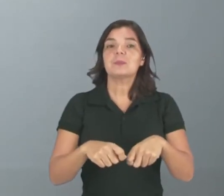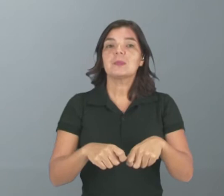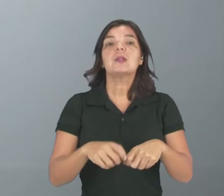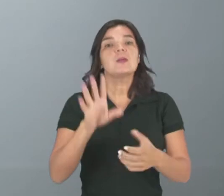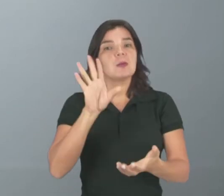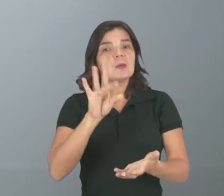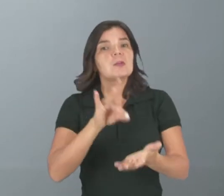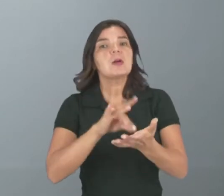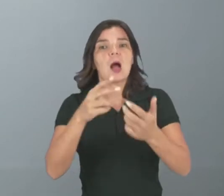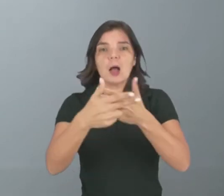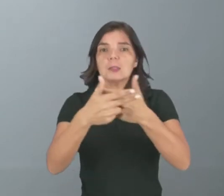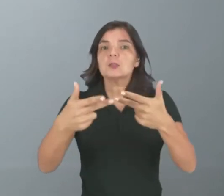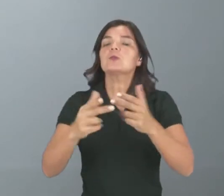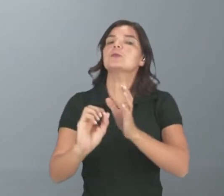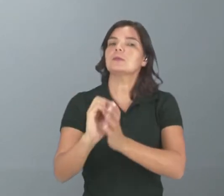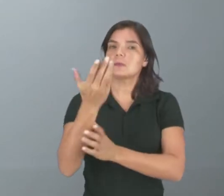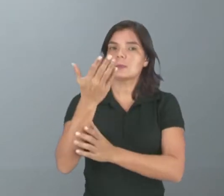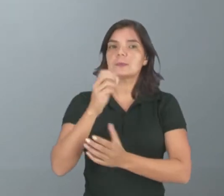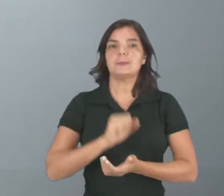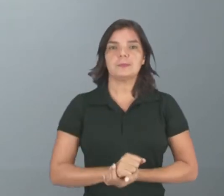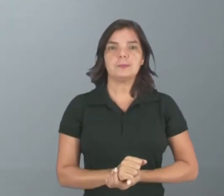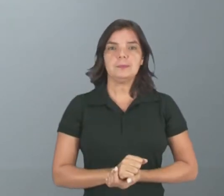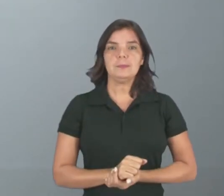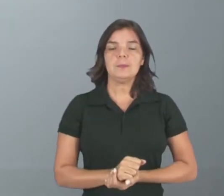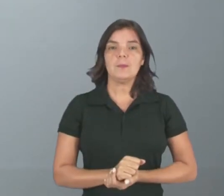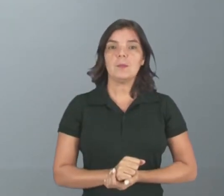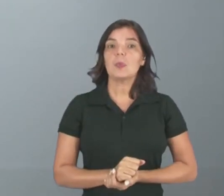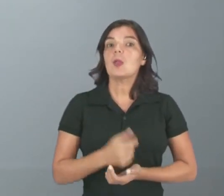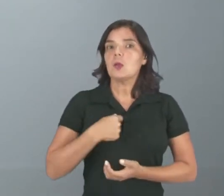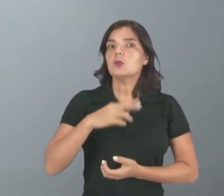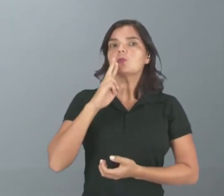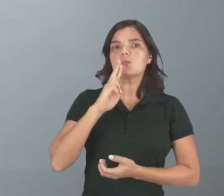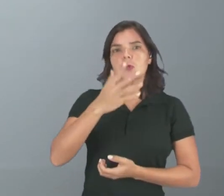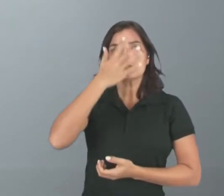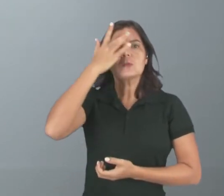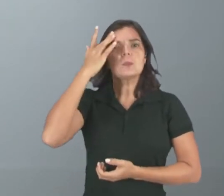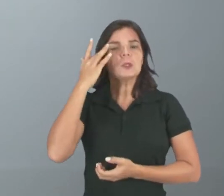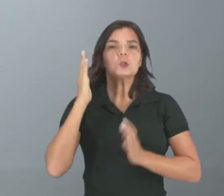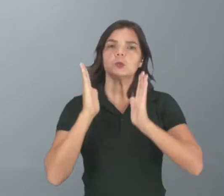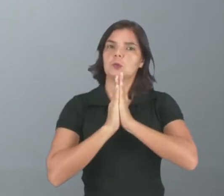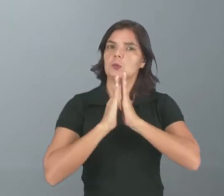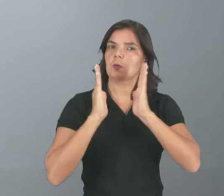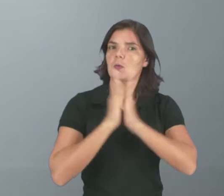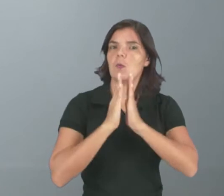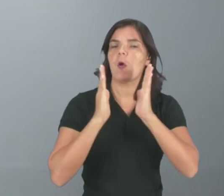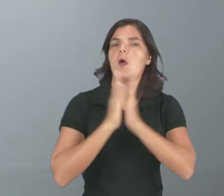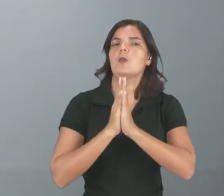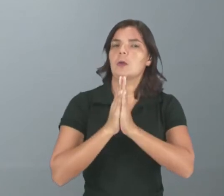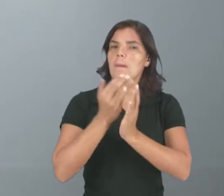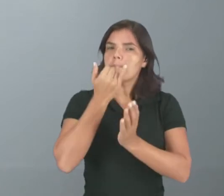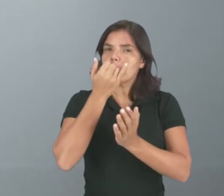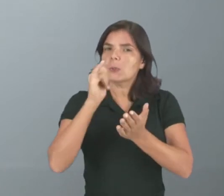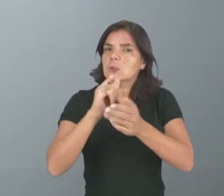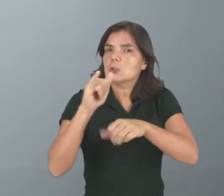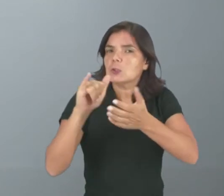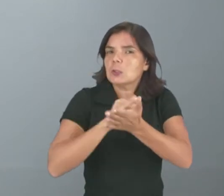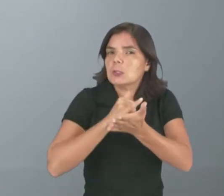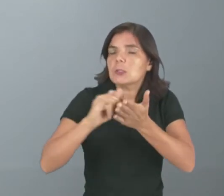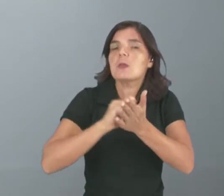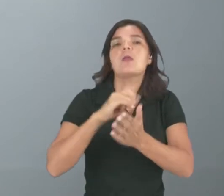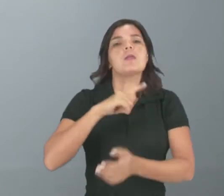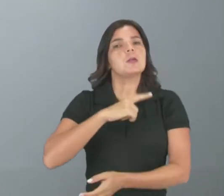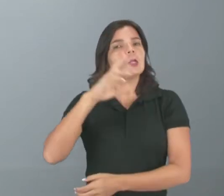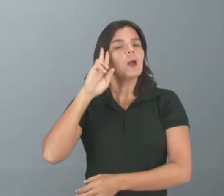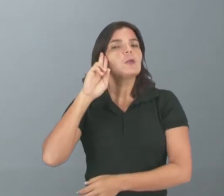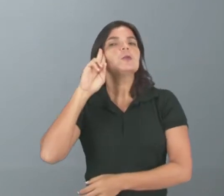que realmente as coisas venham a acontecer. Há relato de pessoas que oraram, que intercederam, e que tiveram